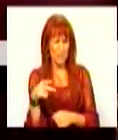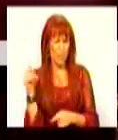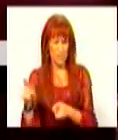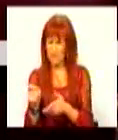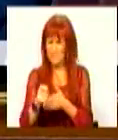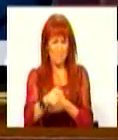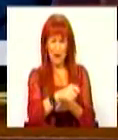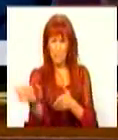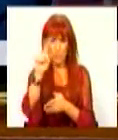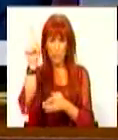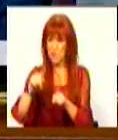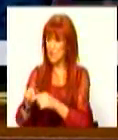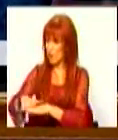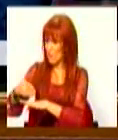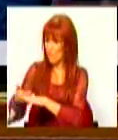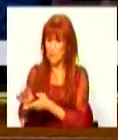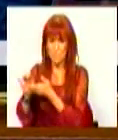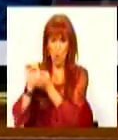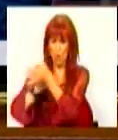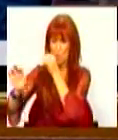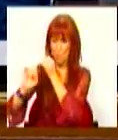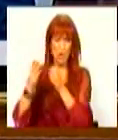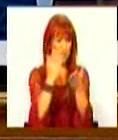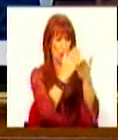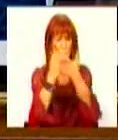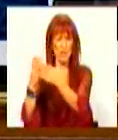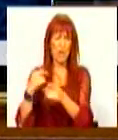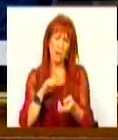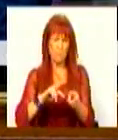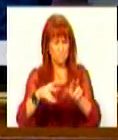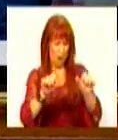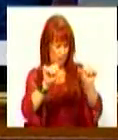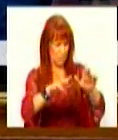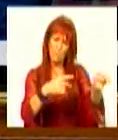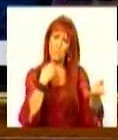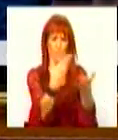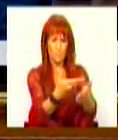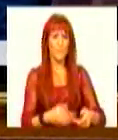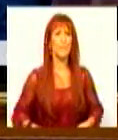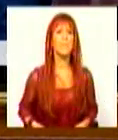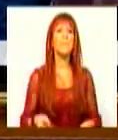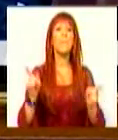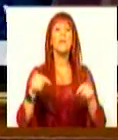a manutenção, saem de reforços que são enviados para as escolas, só para corrigir.